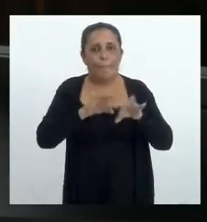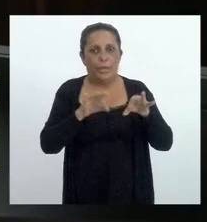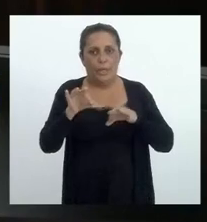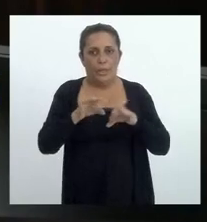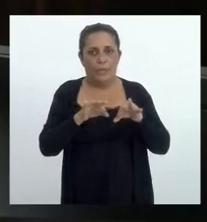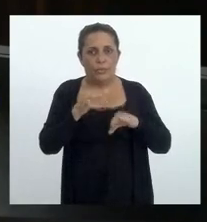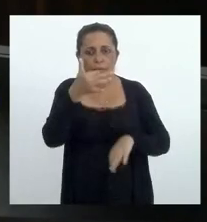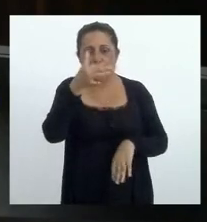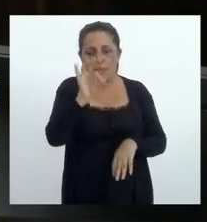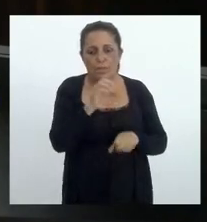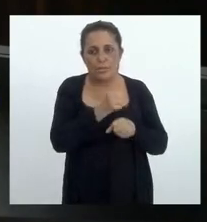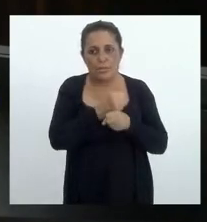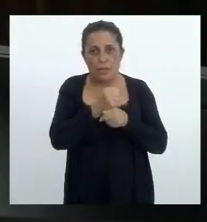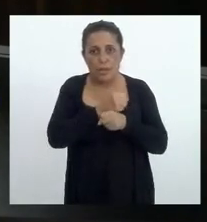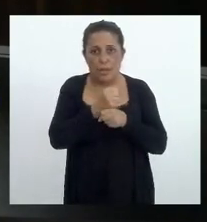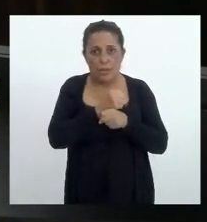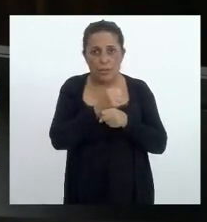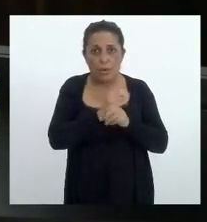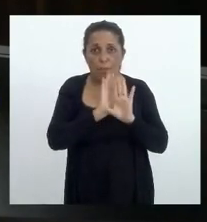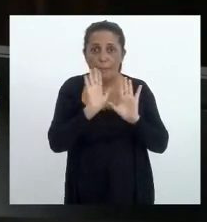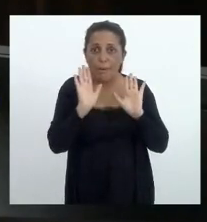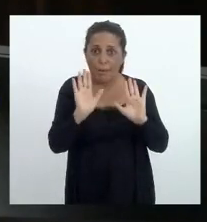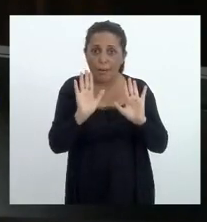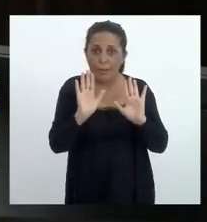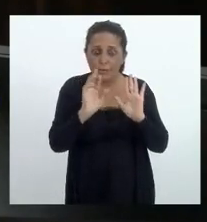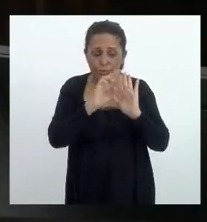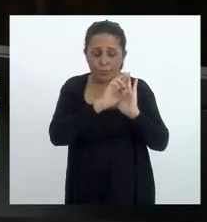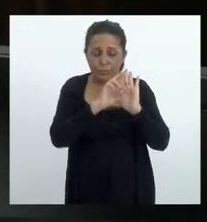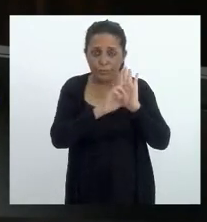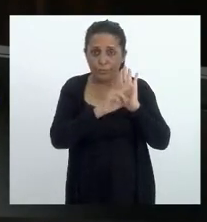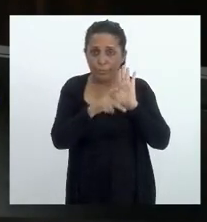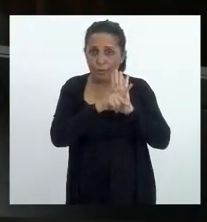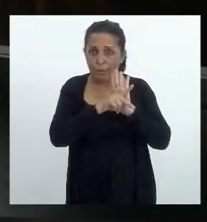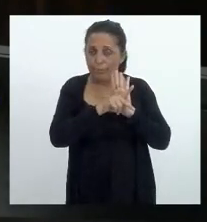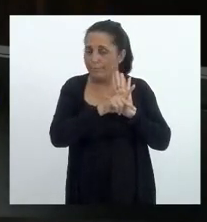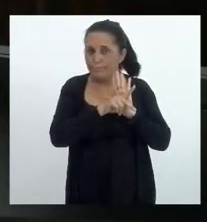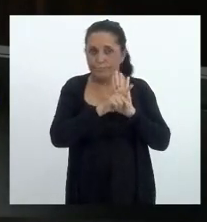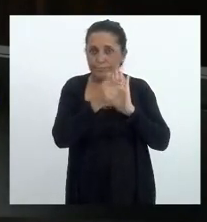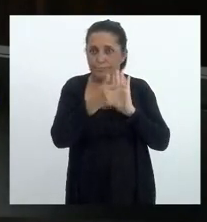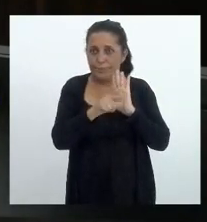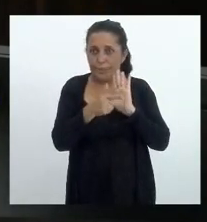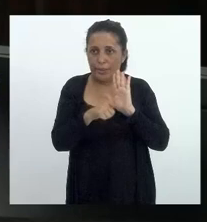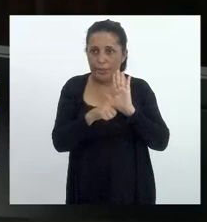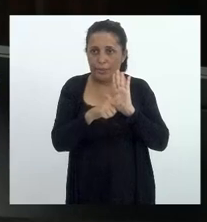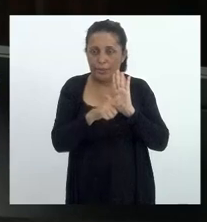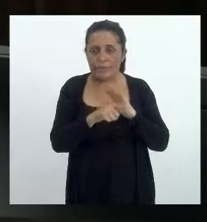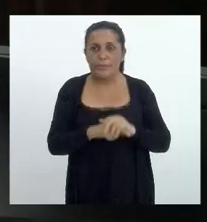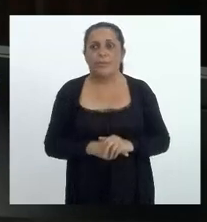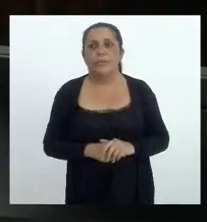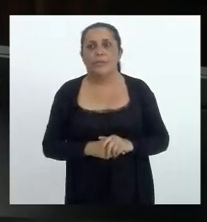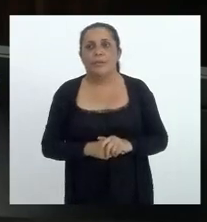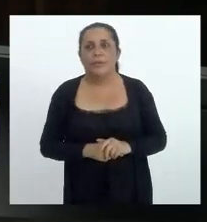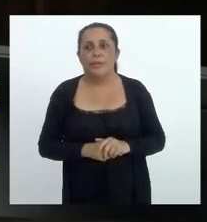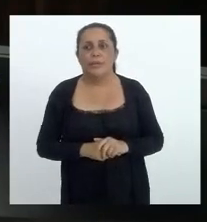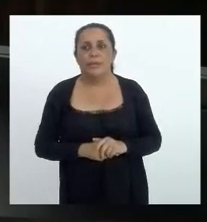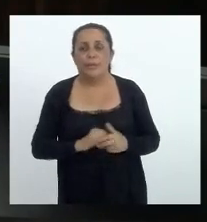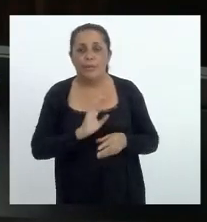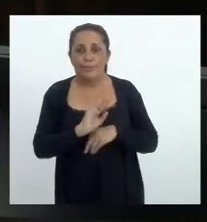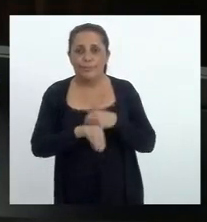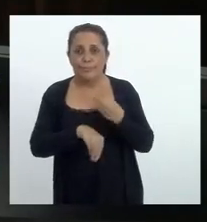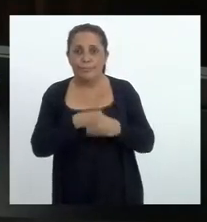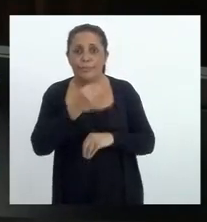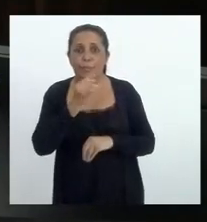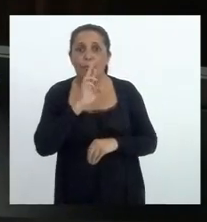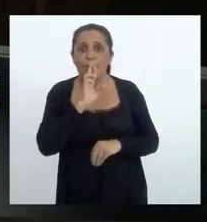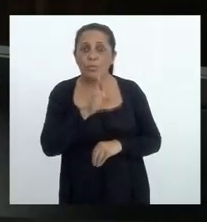no plano de 10 anos, dentro de um regramento próprio. Desculpa, eu acabei misturando as respostas. Então,